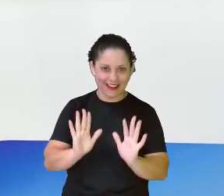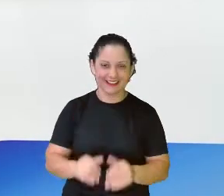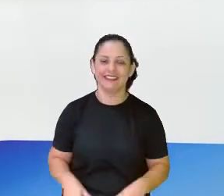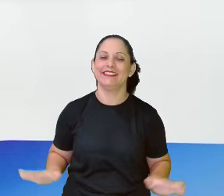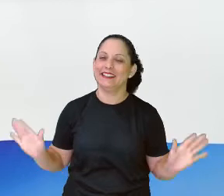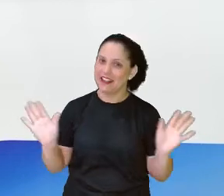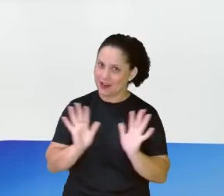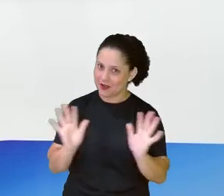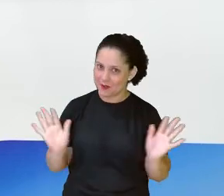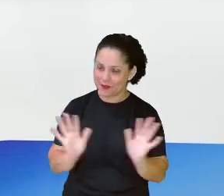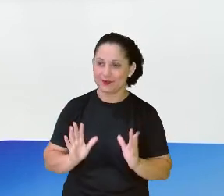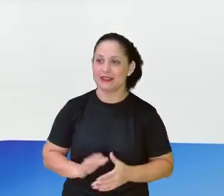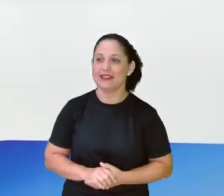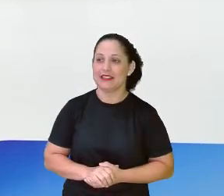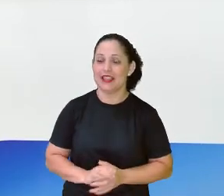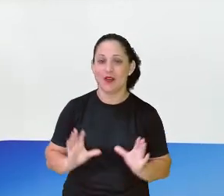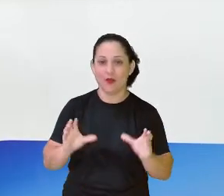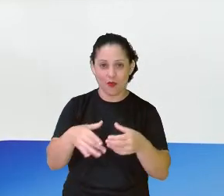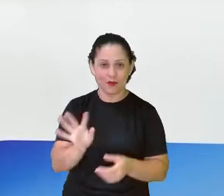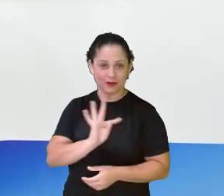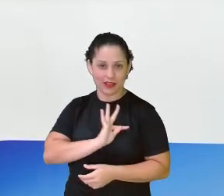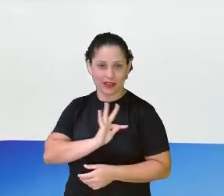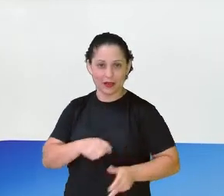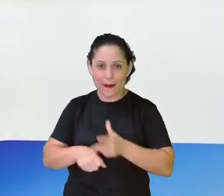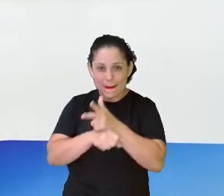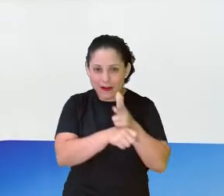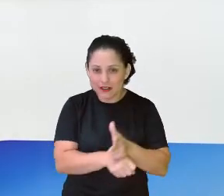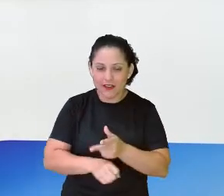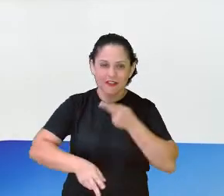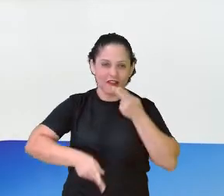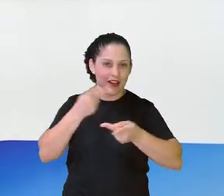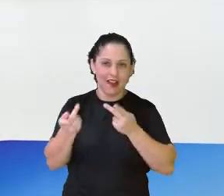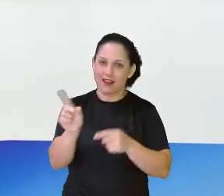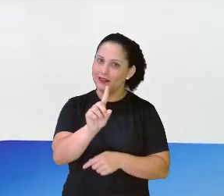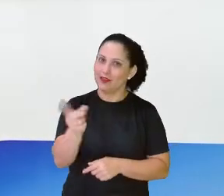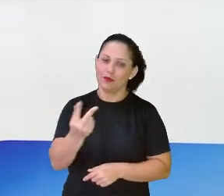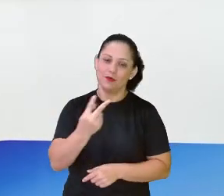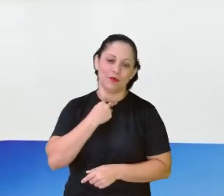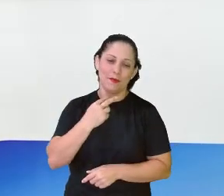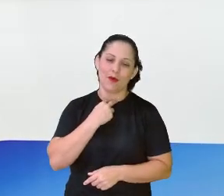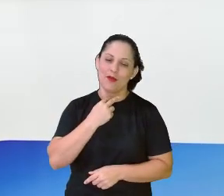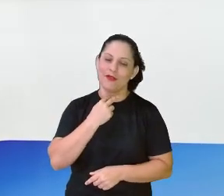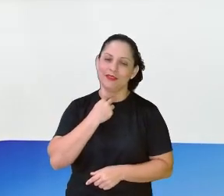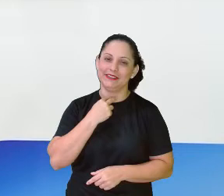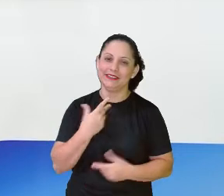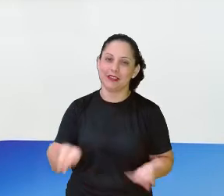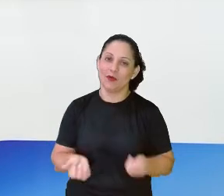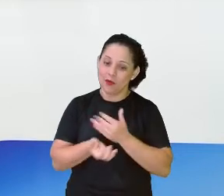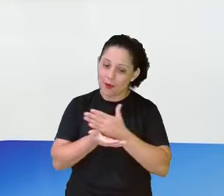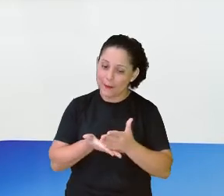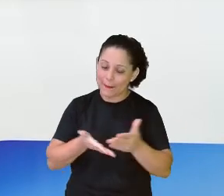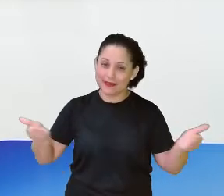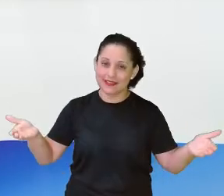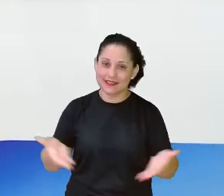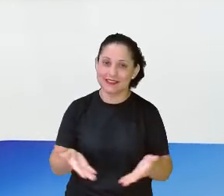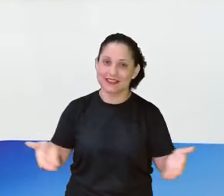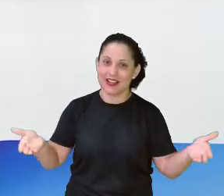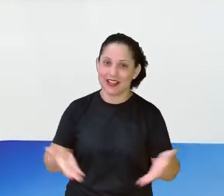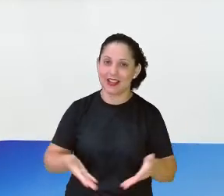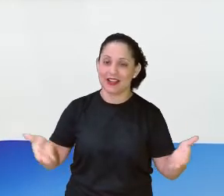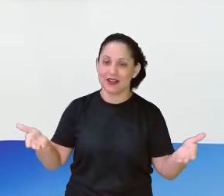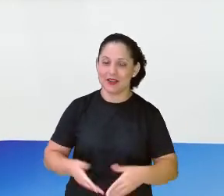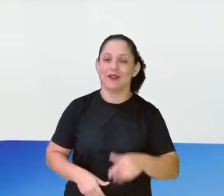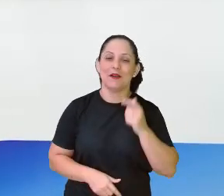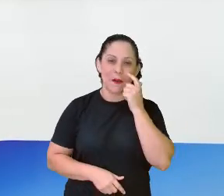Não. A produção já disse que eu não vou poder ficar. Então, eu vou ter que começar a fazer